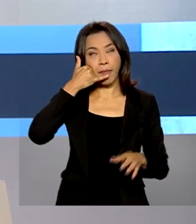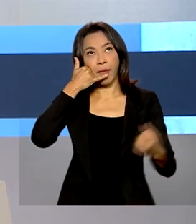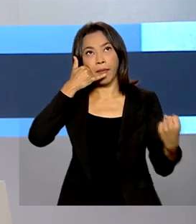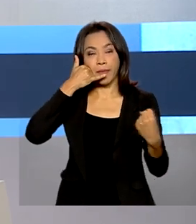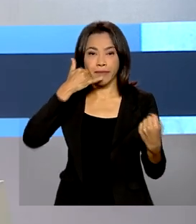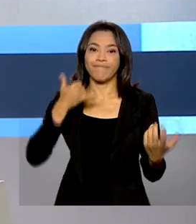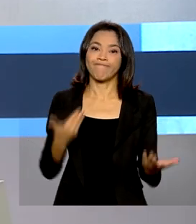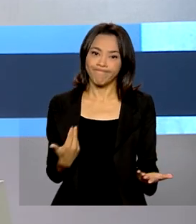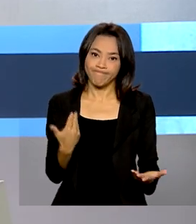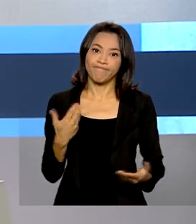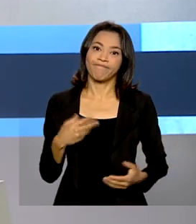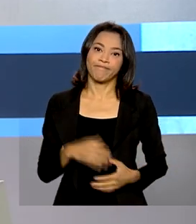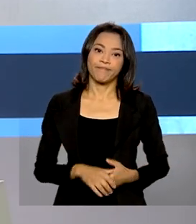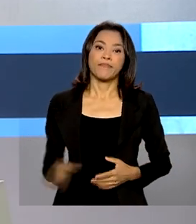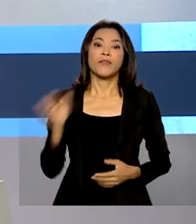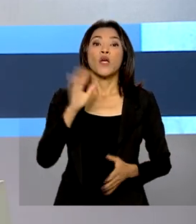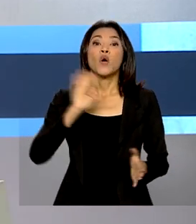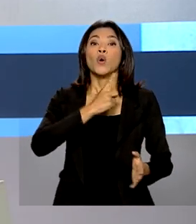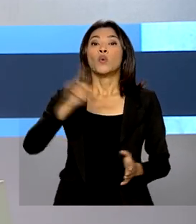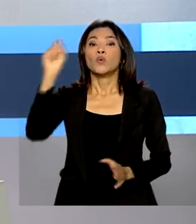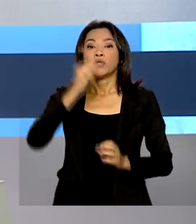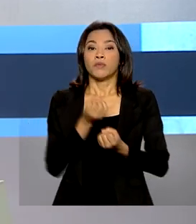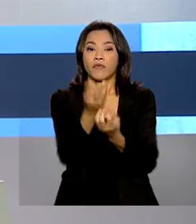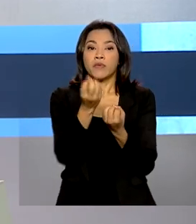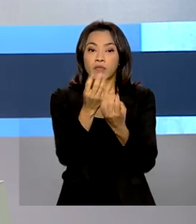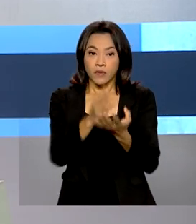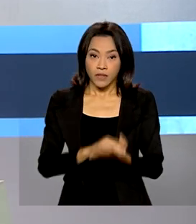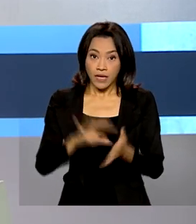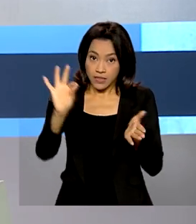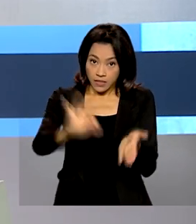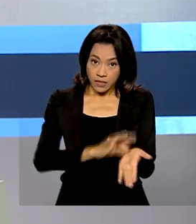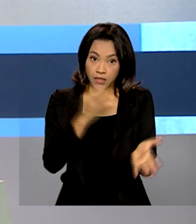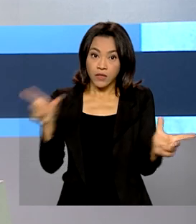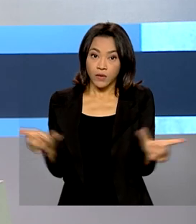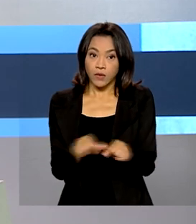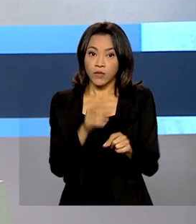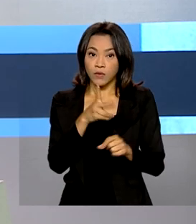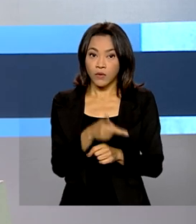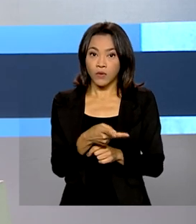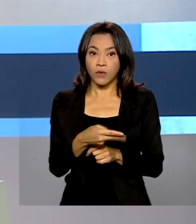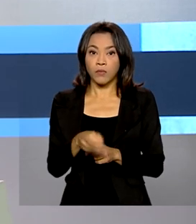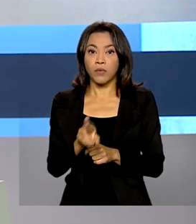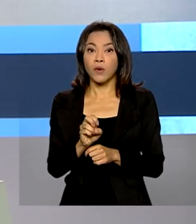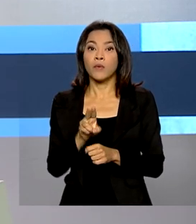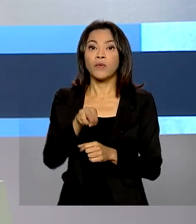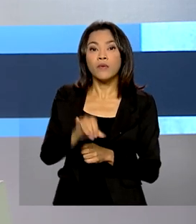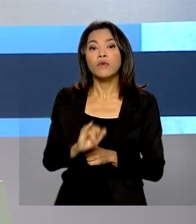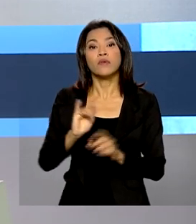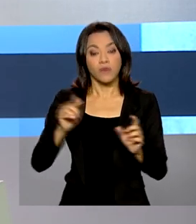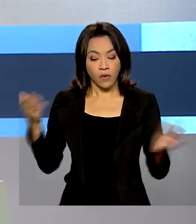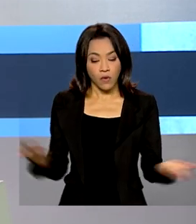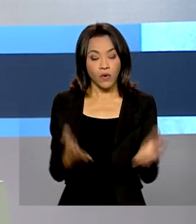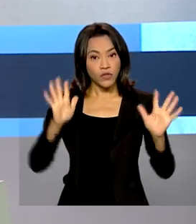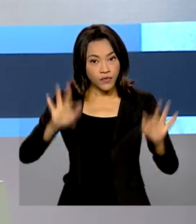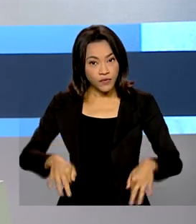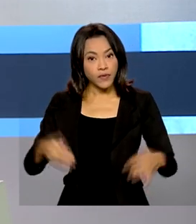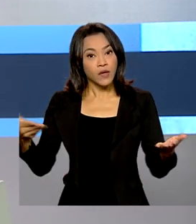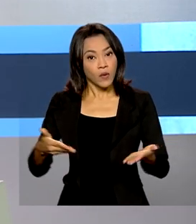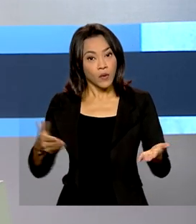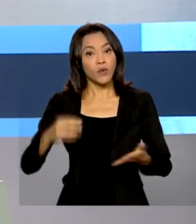e uma última informação as inscrições para o programa Universidade para Todos terminam Hoje os estudantes terão até às